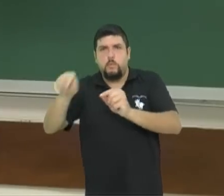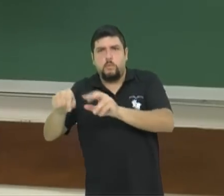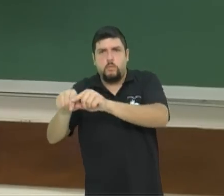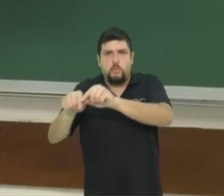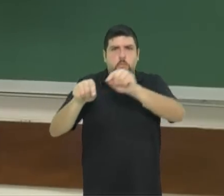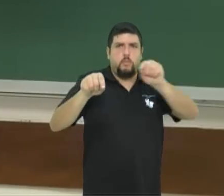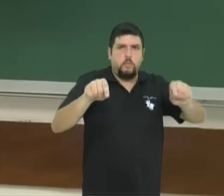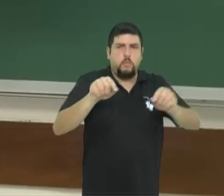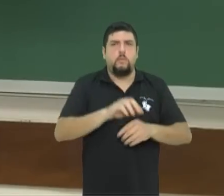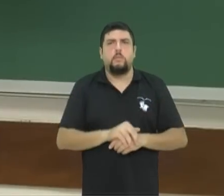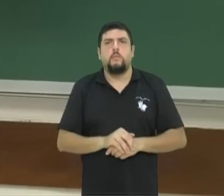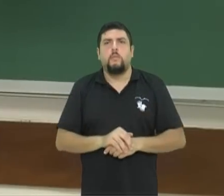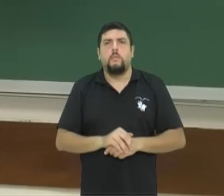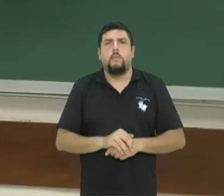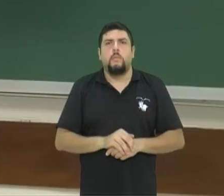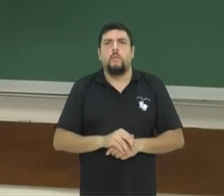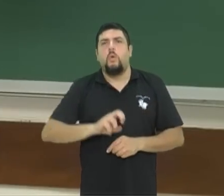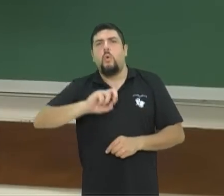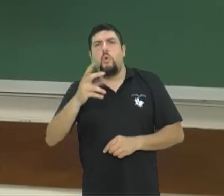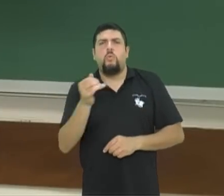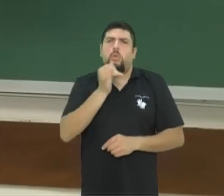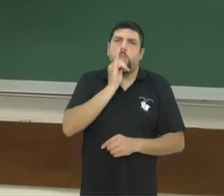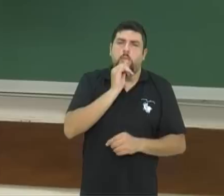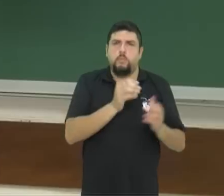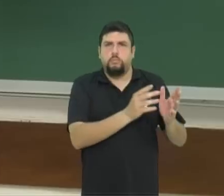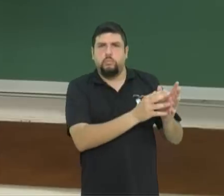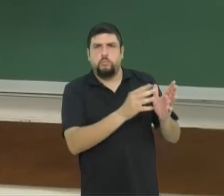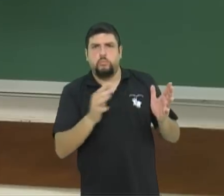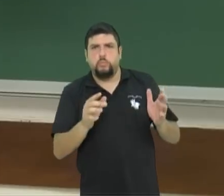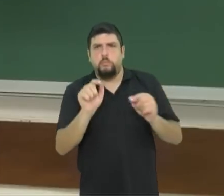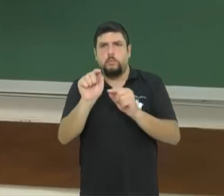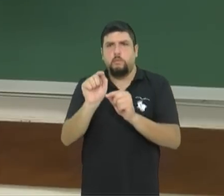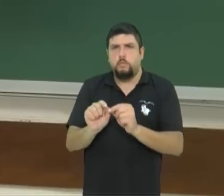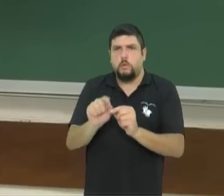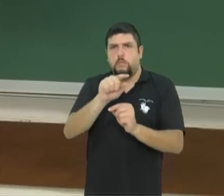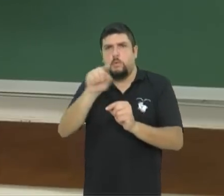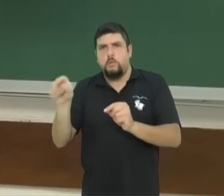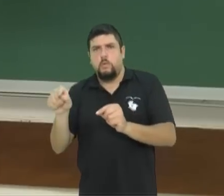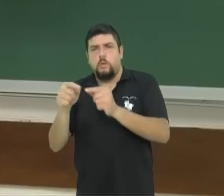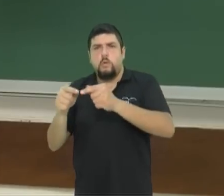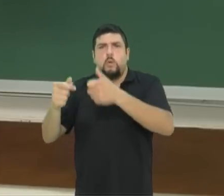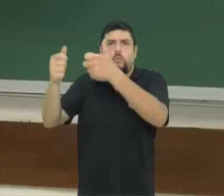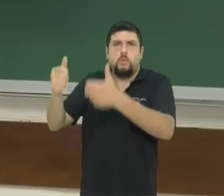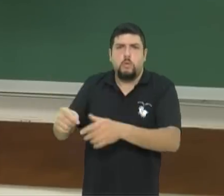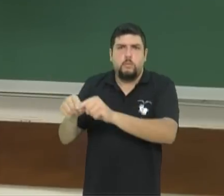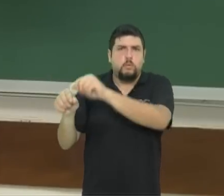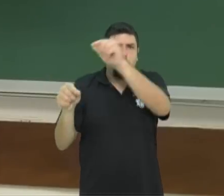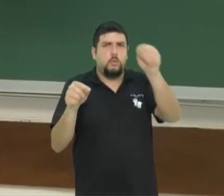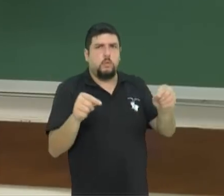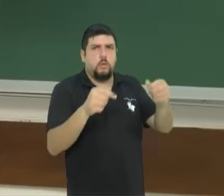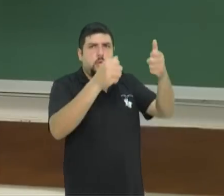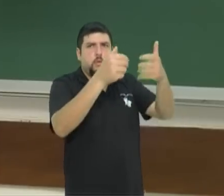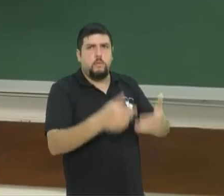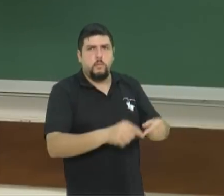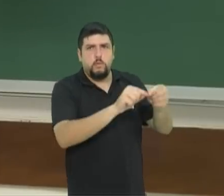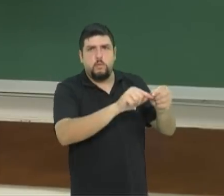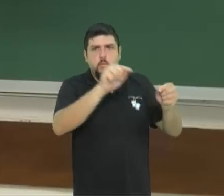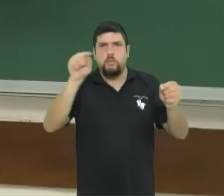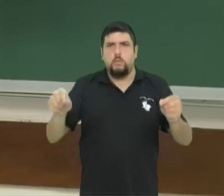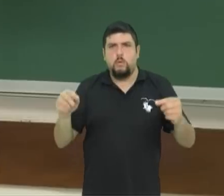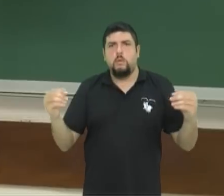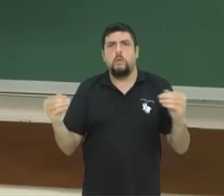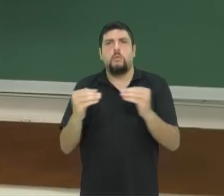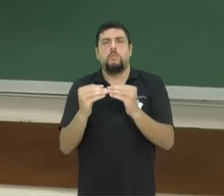melhor explicando, ou melhor dizendo. Mas eu posso simplesmente substituir essas expressões, ou seja, ou melhor explicando, ou melhor